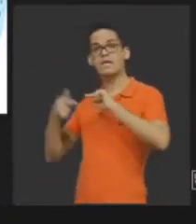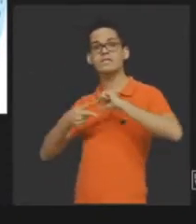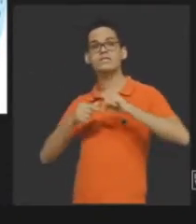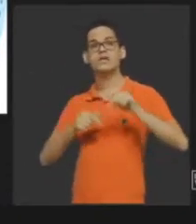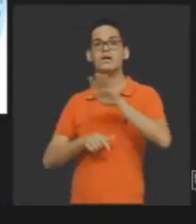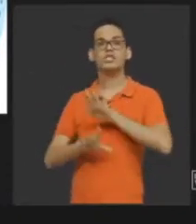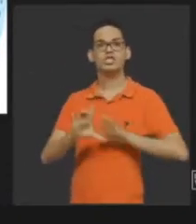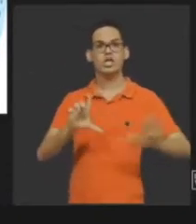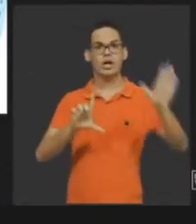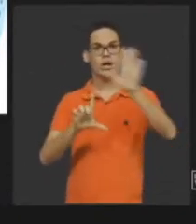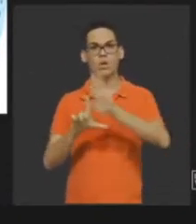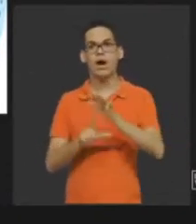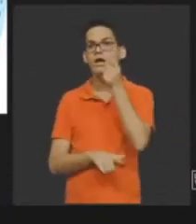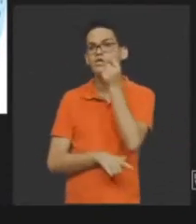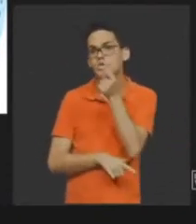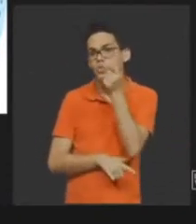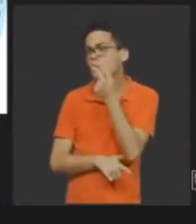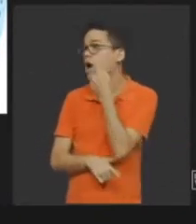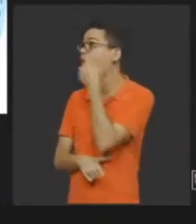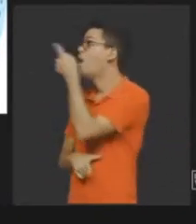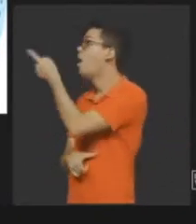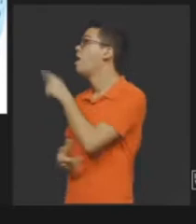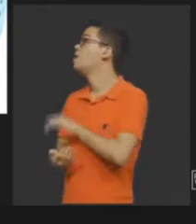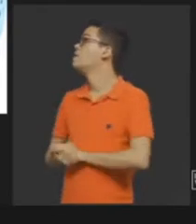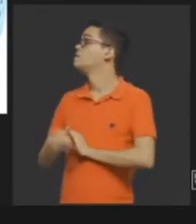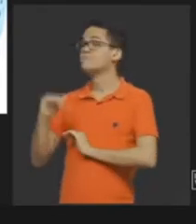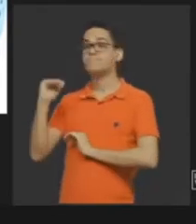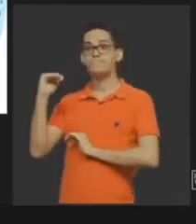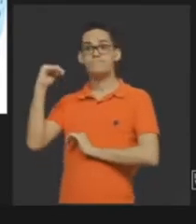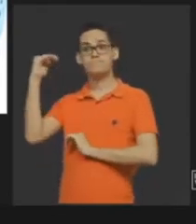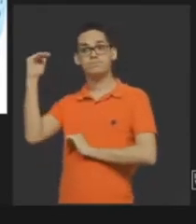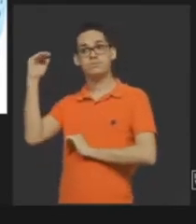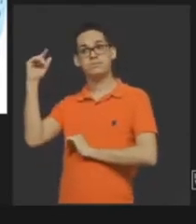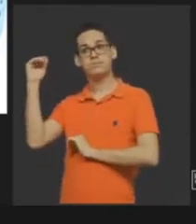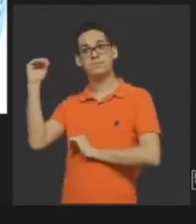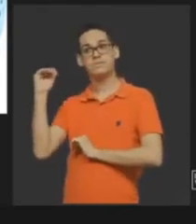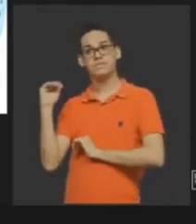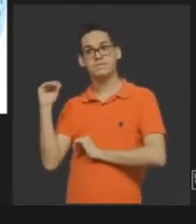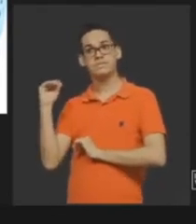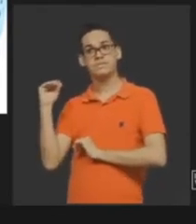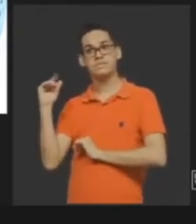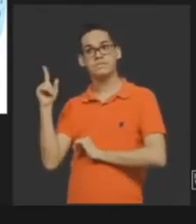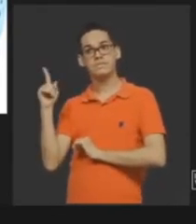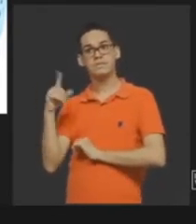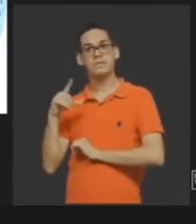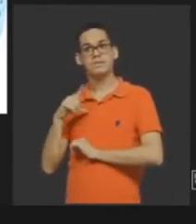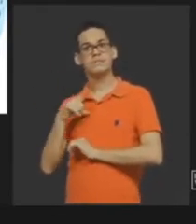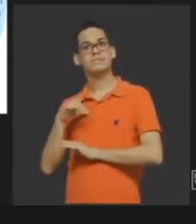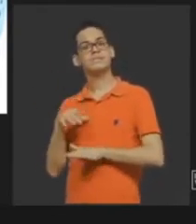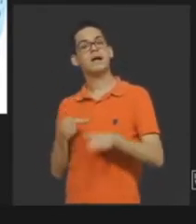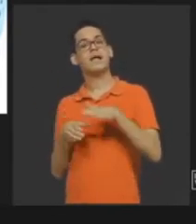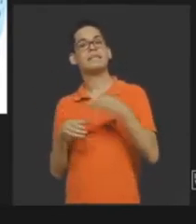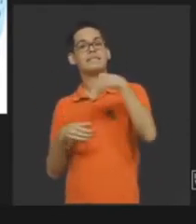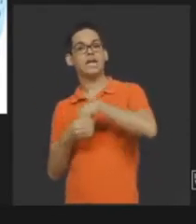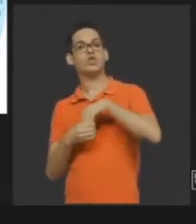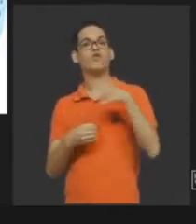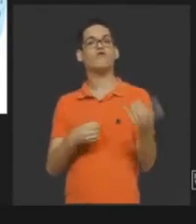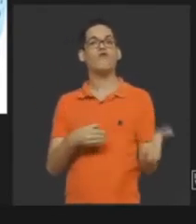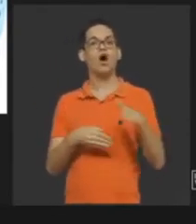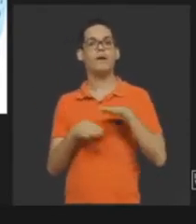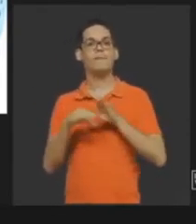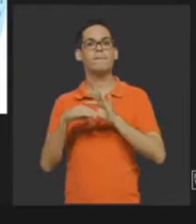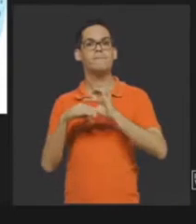A gente tem, olhando a partir da esquerda, para você que está olhando para essa tela, da esquerda da tela você tem membrana interna e externa. Então ele tem